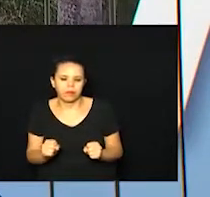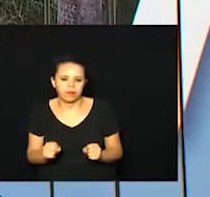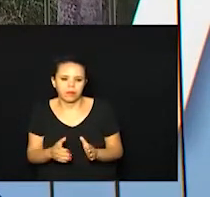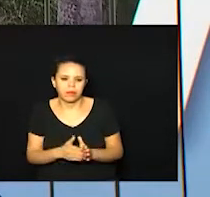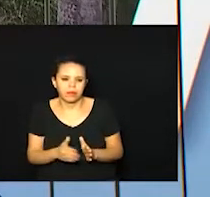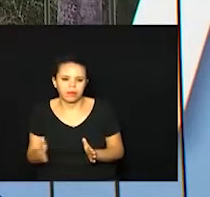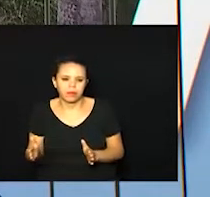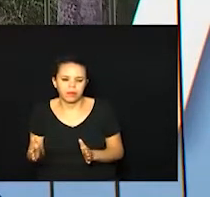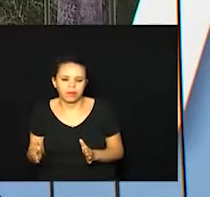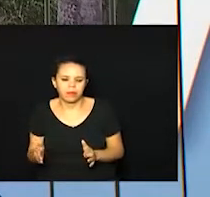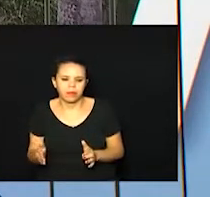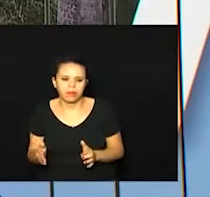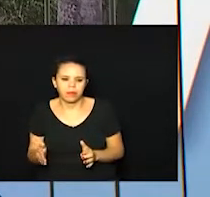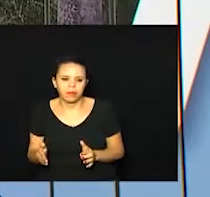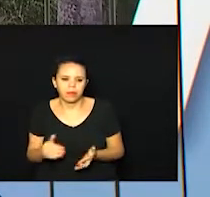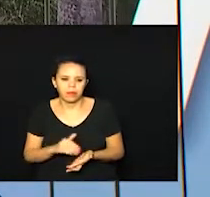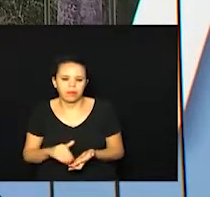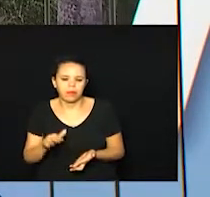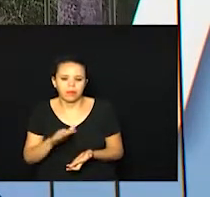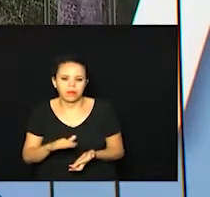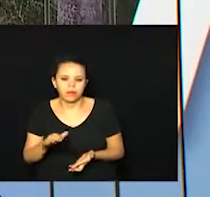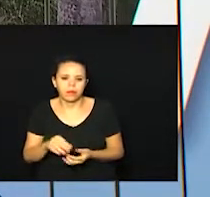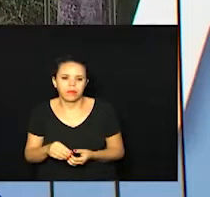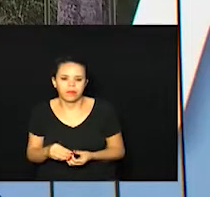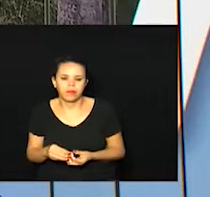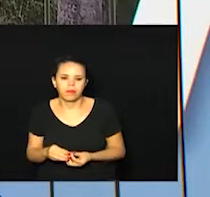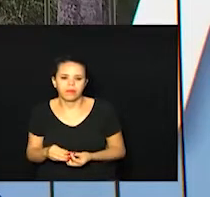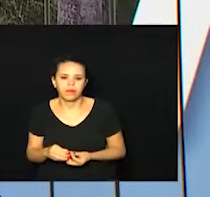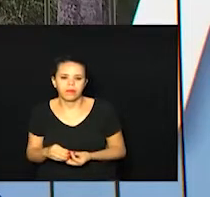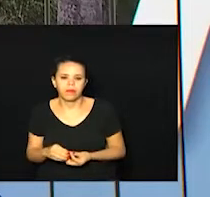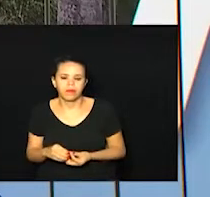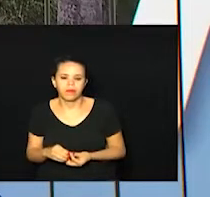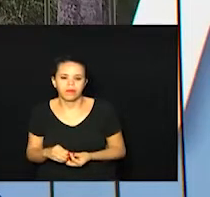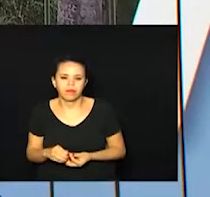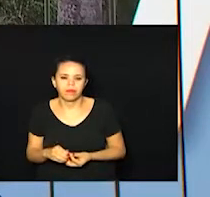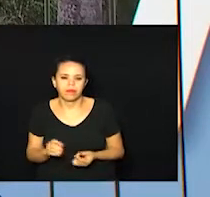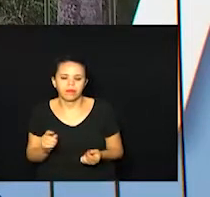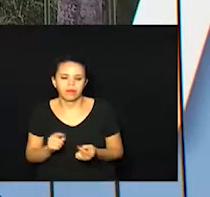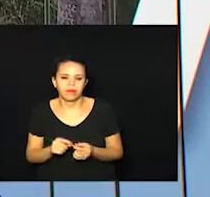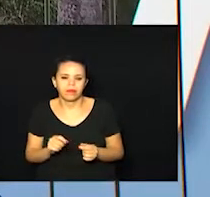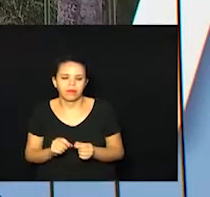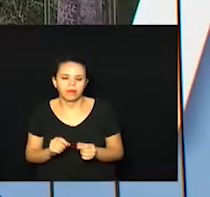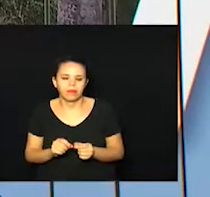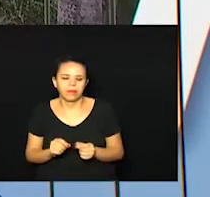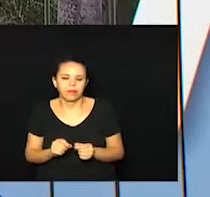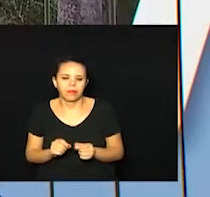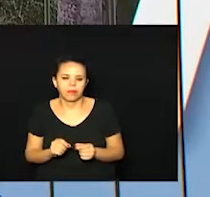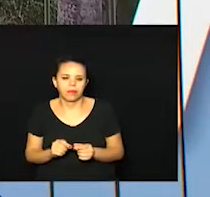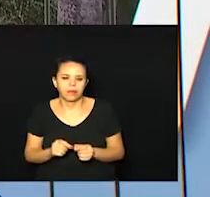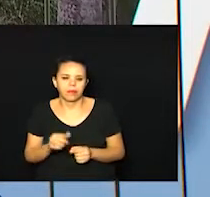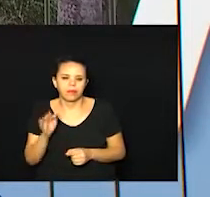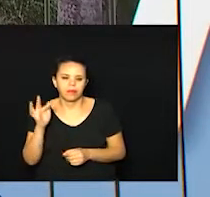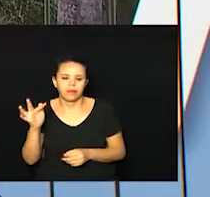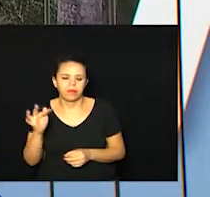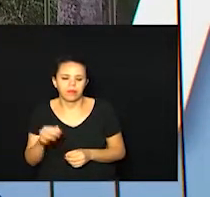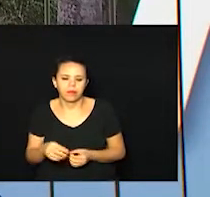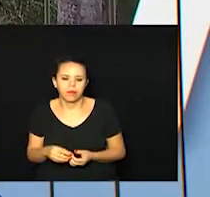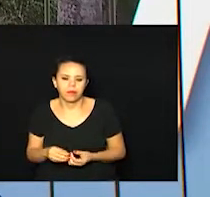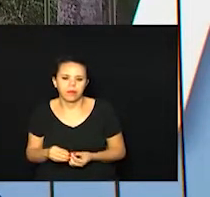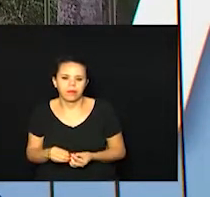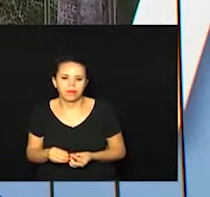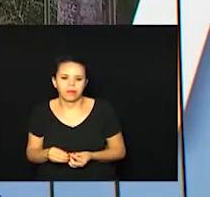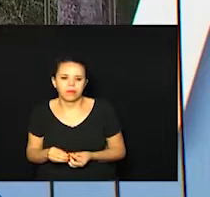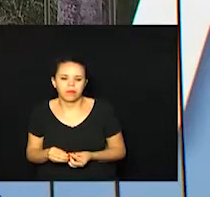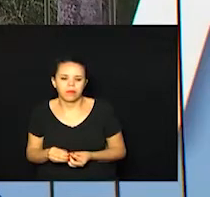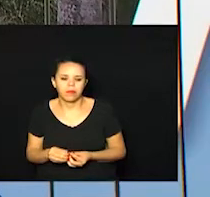isso às suas secretarias, no sentido de no futuro,